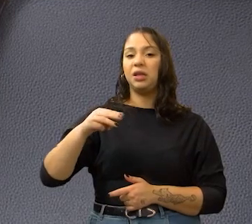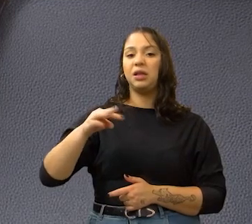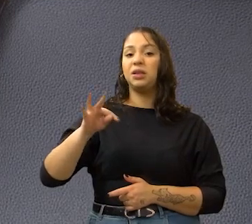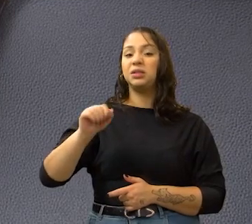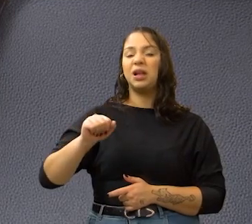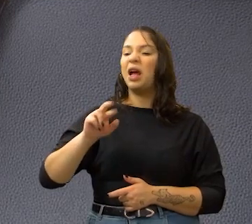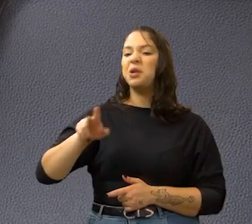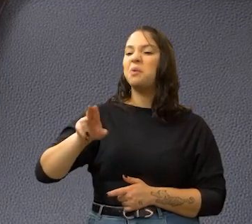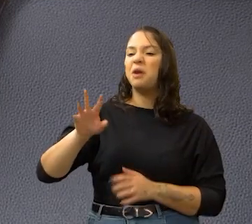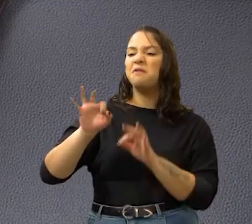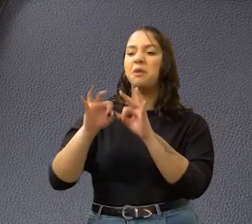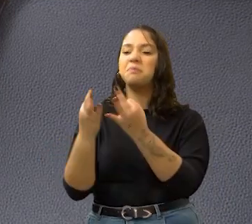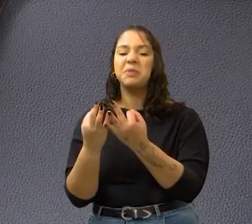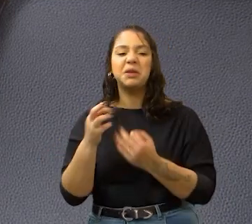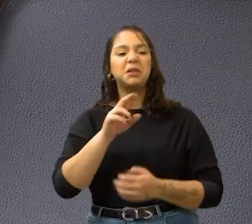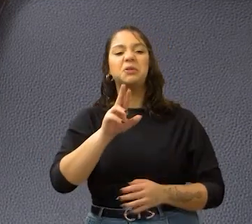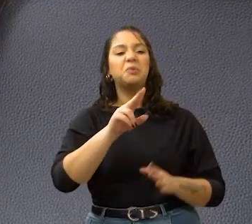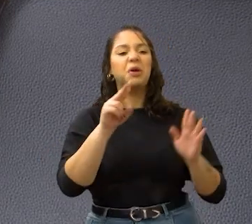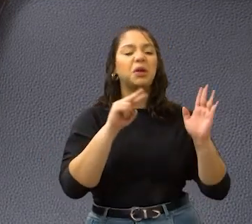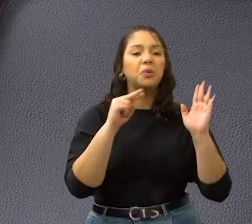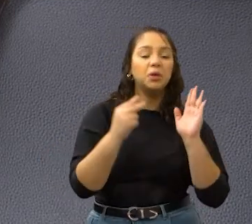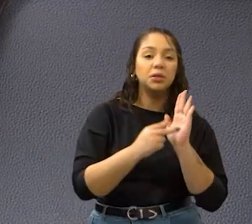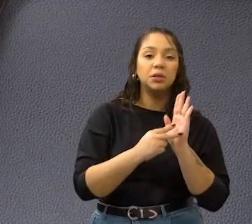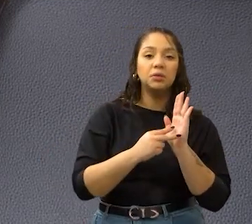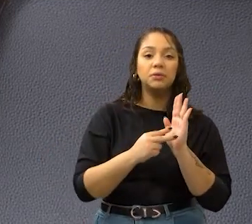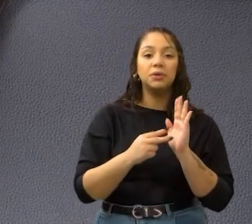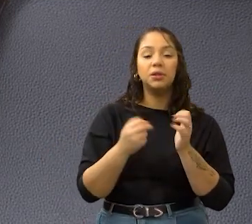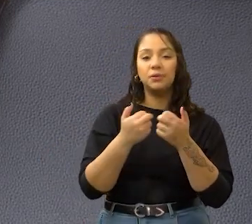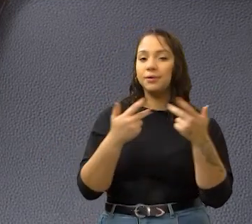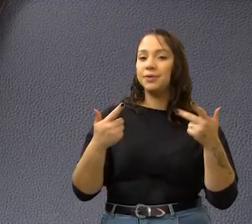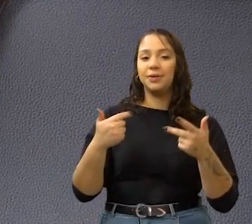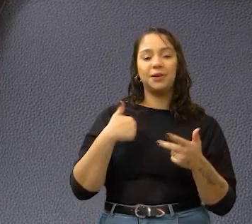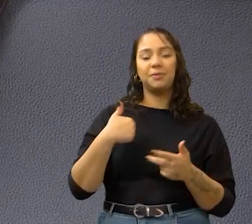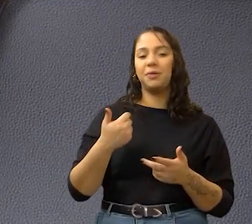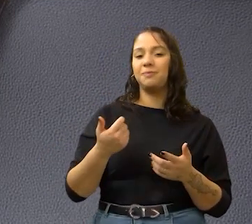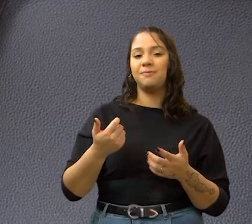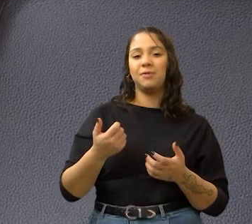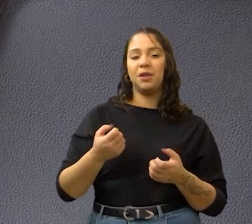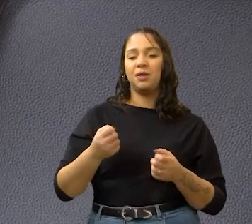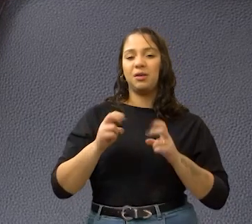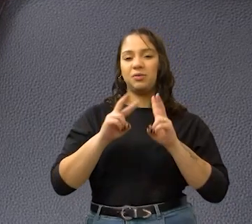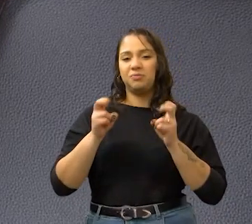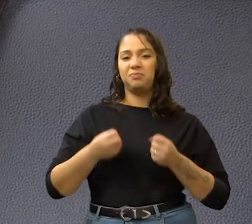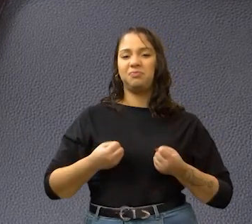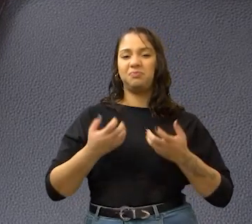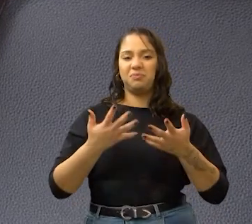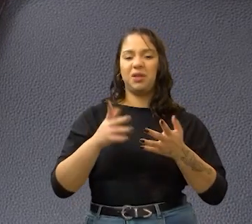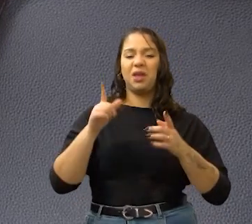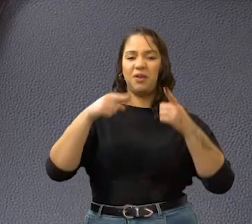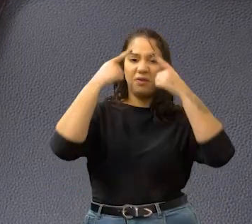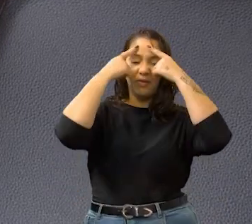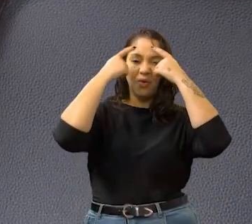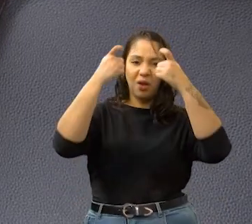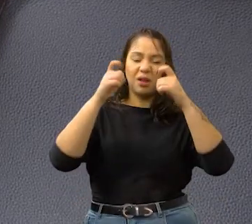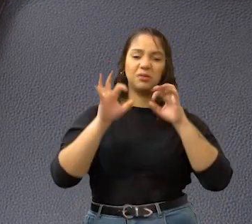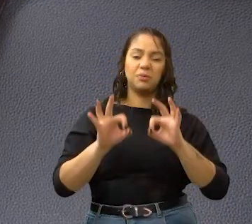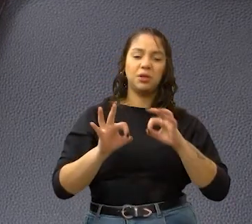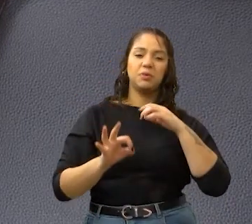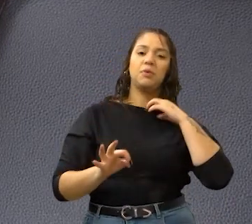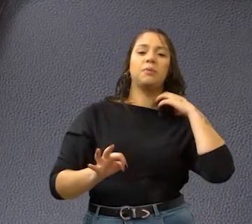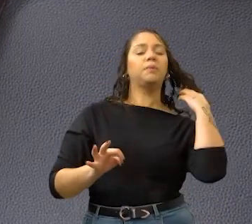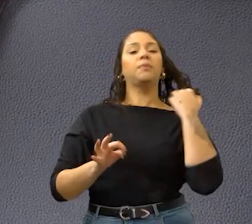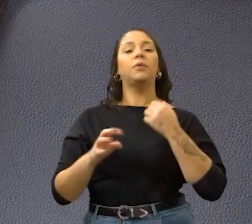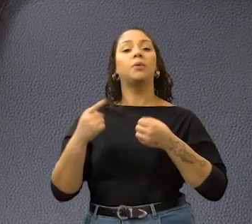não é família, não é reconhecido, e inúmeras coisas que eu acho que não cabe a mim aqui reproduzir sobre a questão